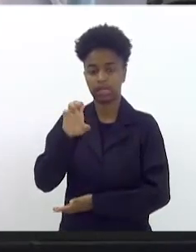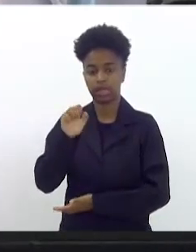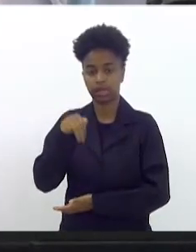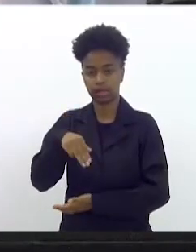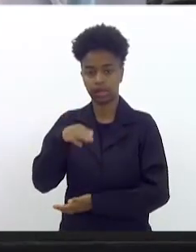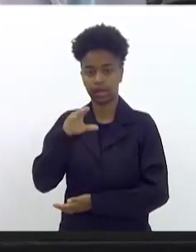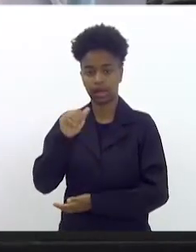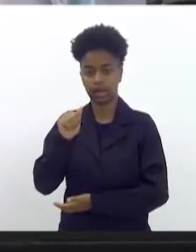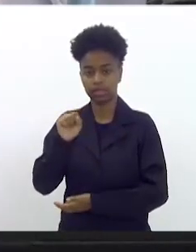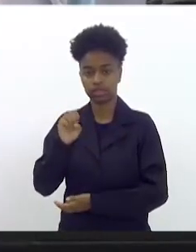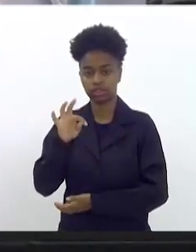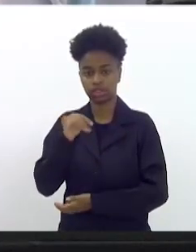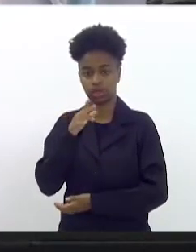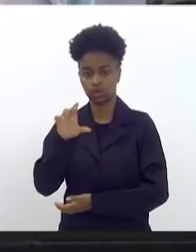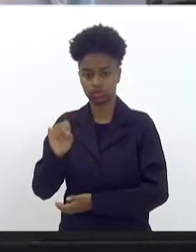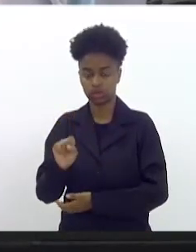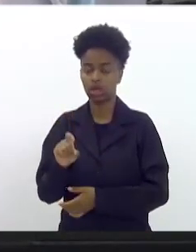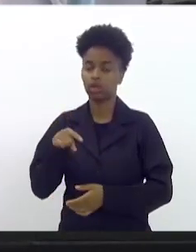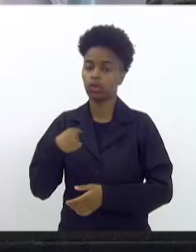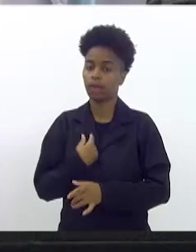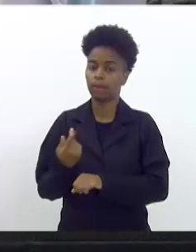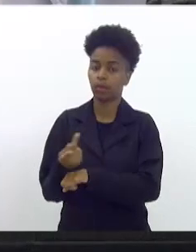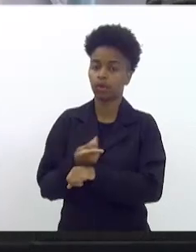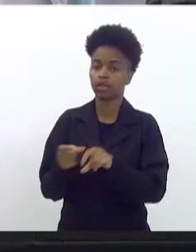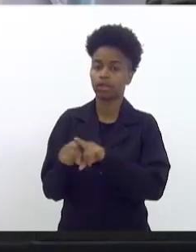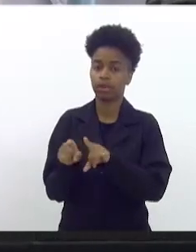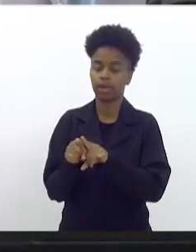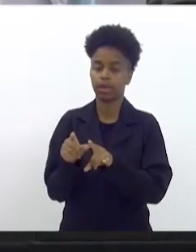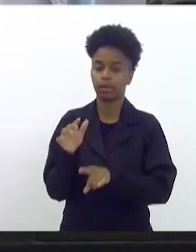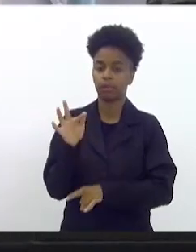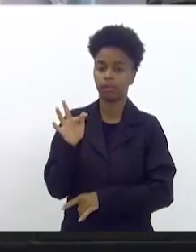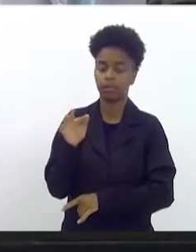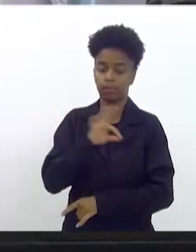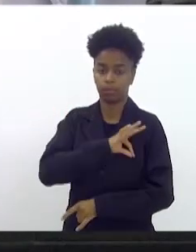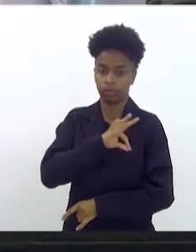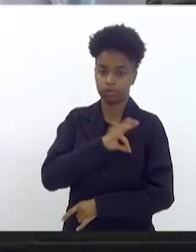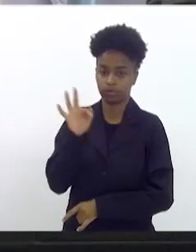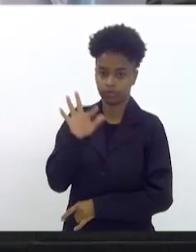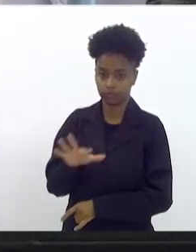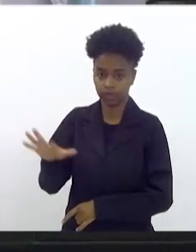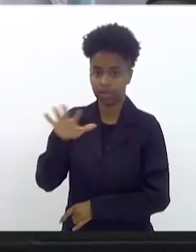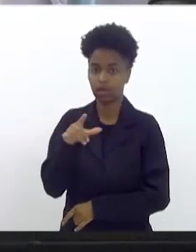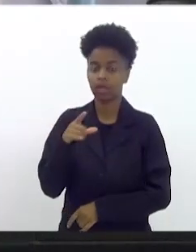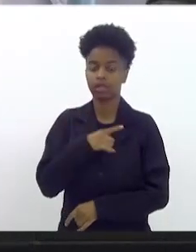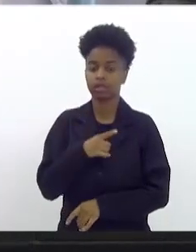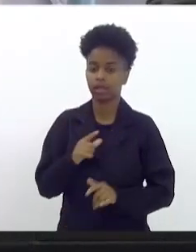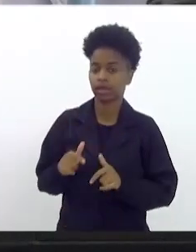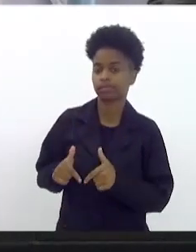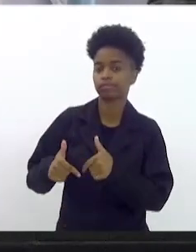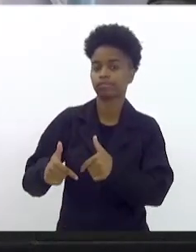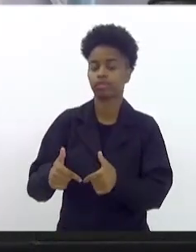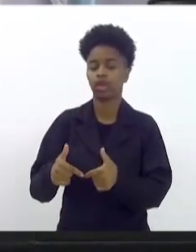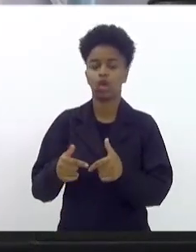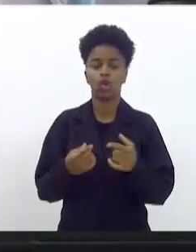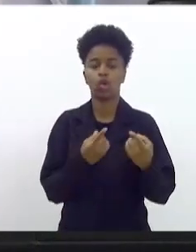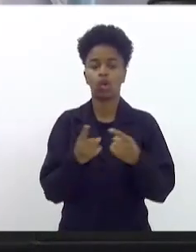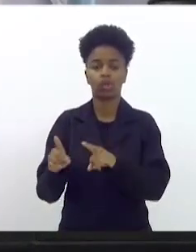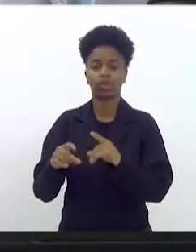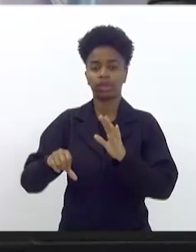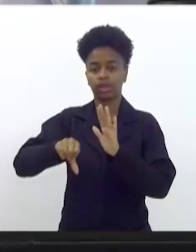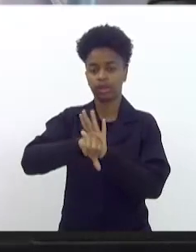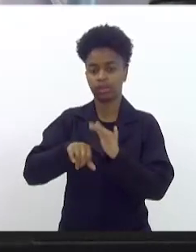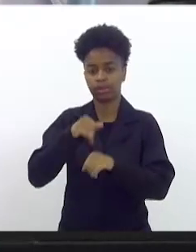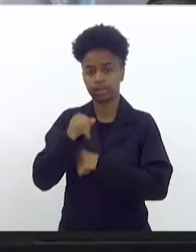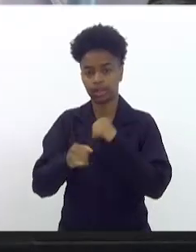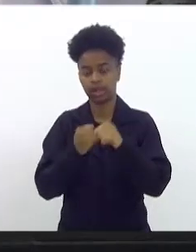Vamos procurar a Polícia Federal. A Polícia Federal tem uma divisão de repressão aos crimes cibernéticos, tem uma